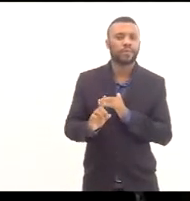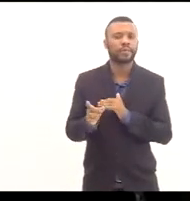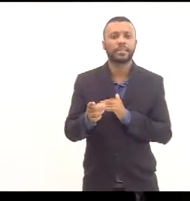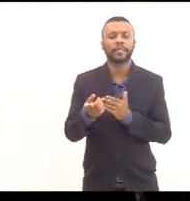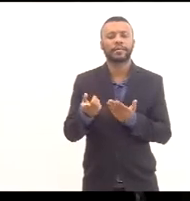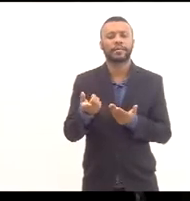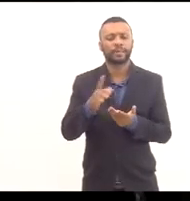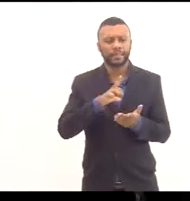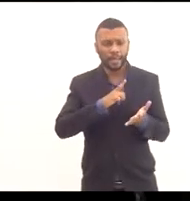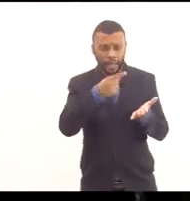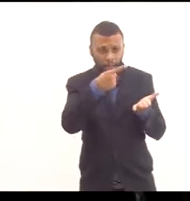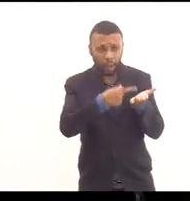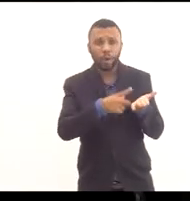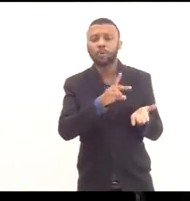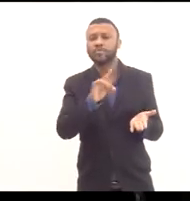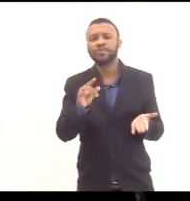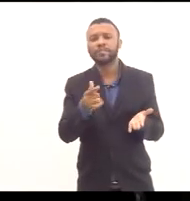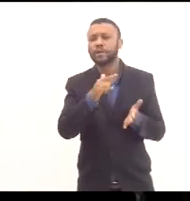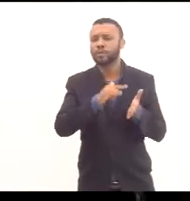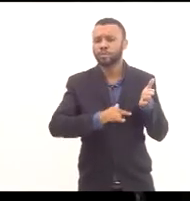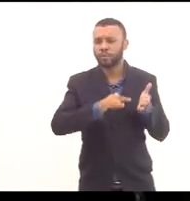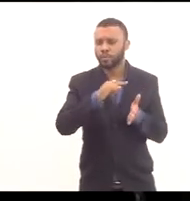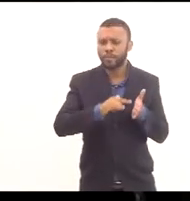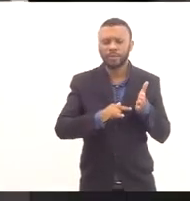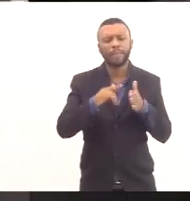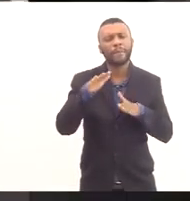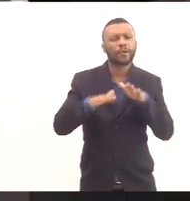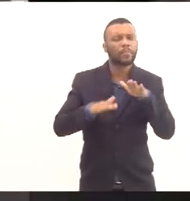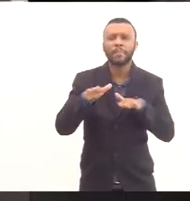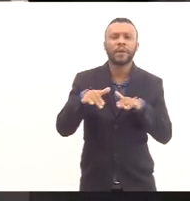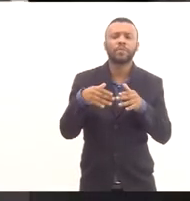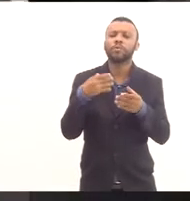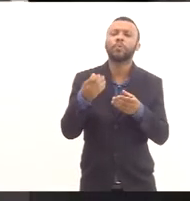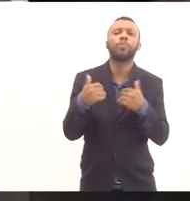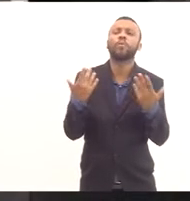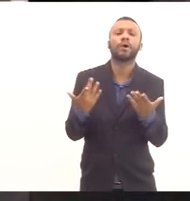a senhora tem a data da liminar da obtenção da liminar aproximada